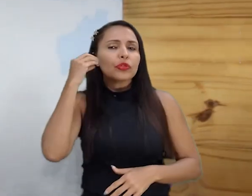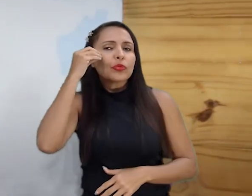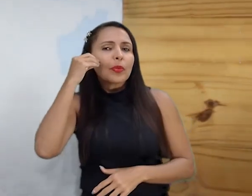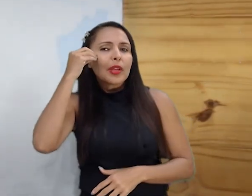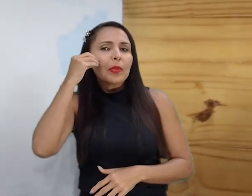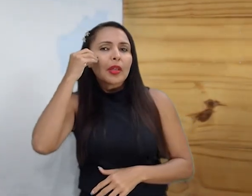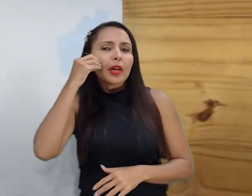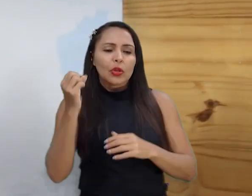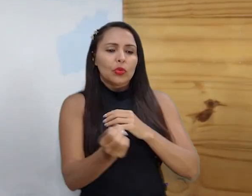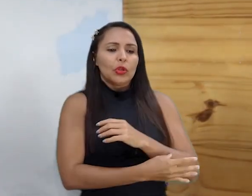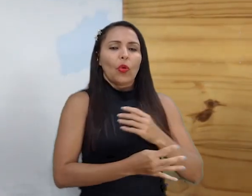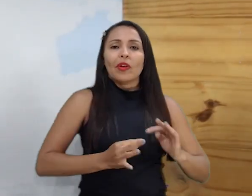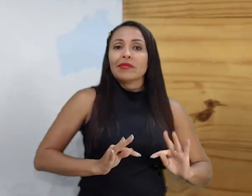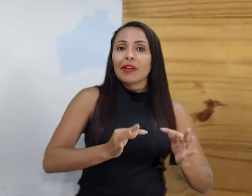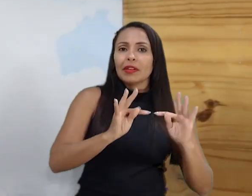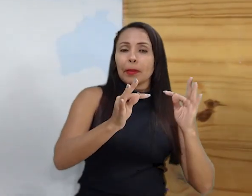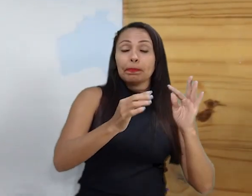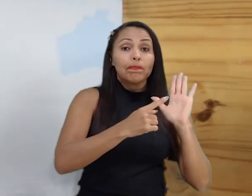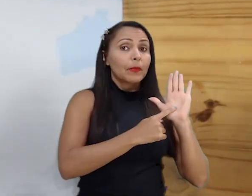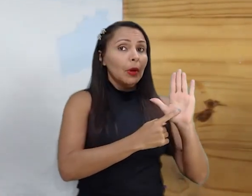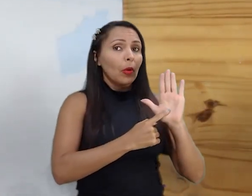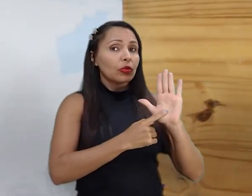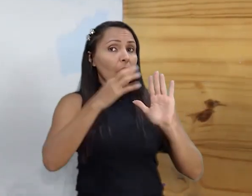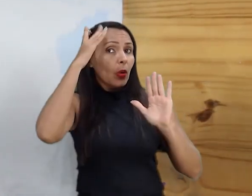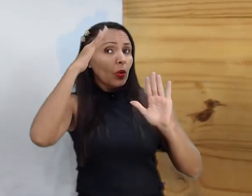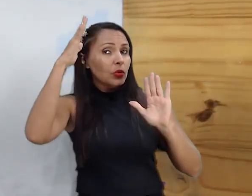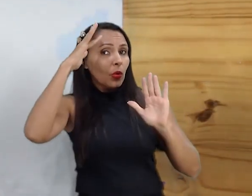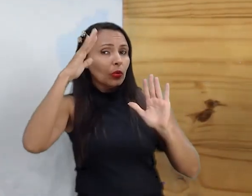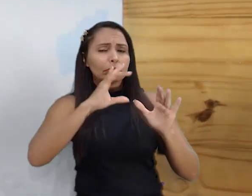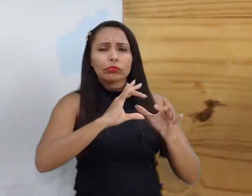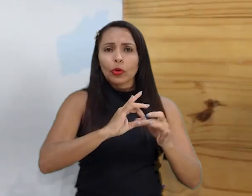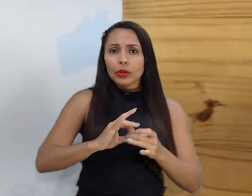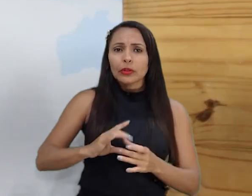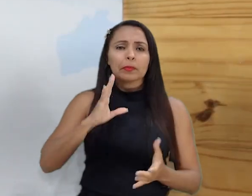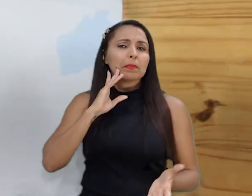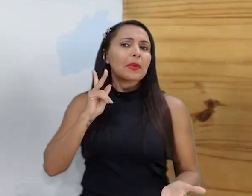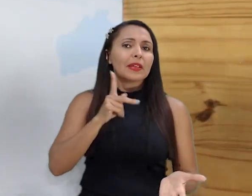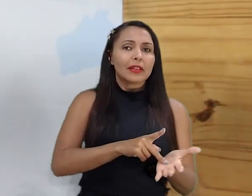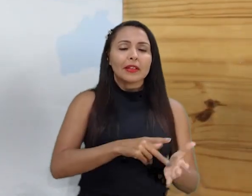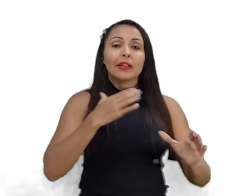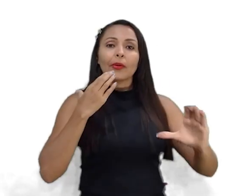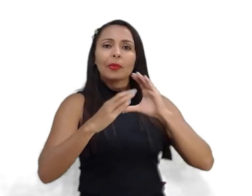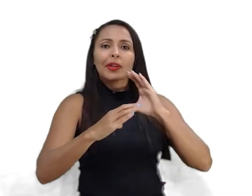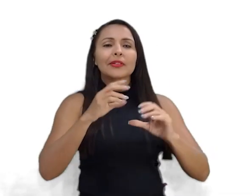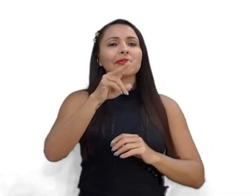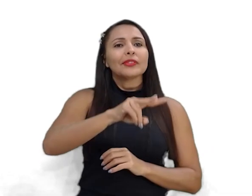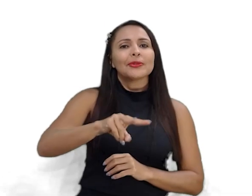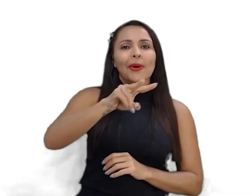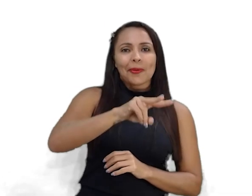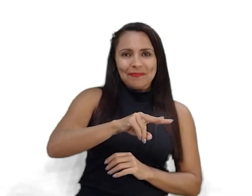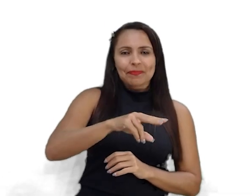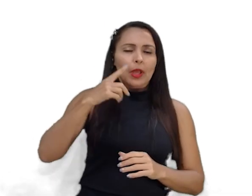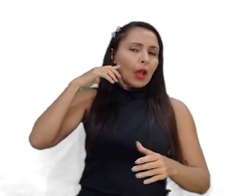experimentação de novas técnicas, mostrar que os sonhos, o lúdico também poderia estar presente na comunicação visual. O mundo